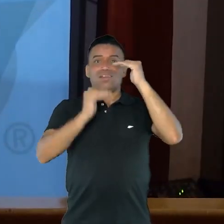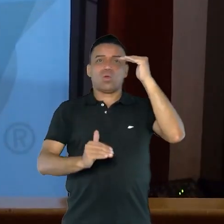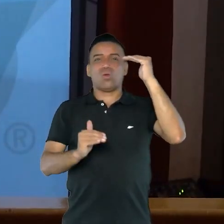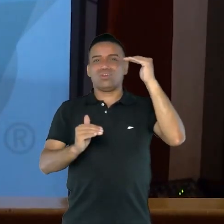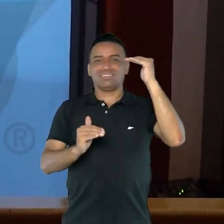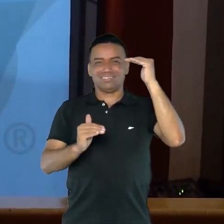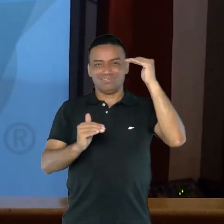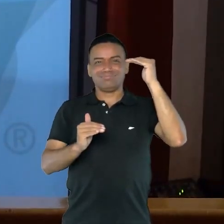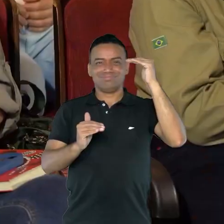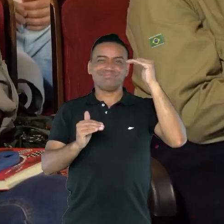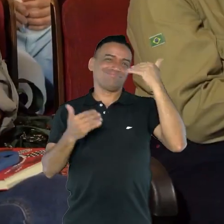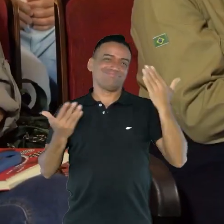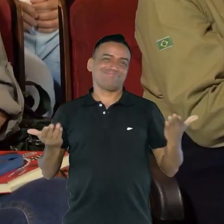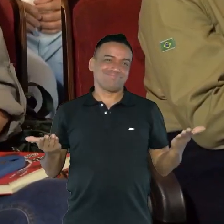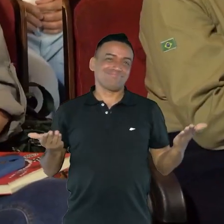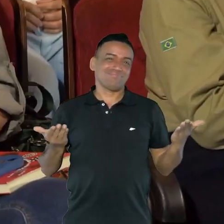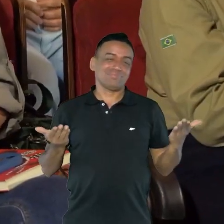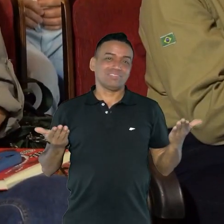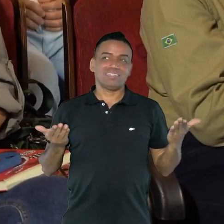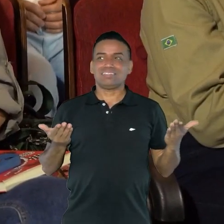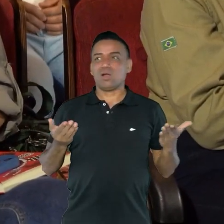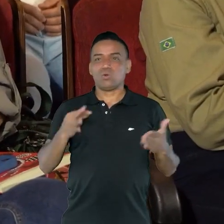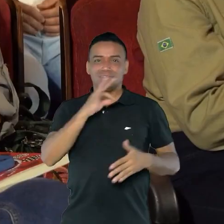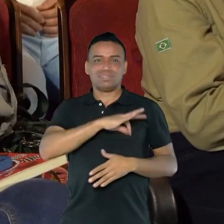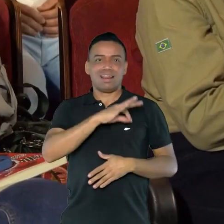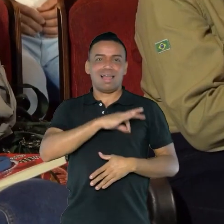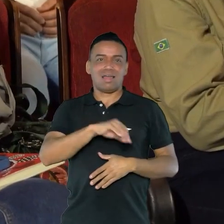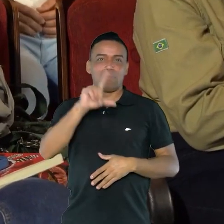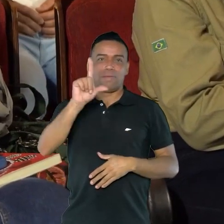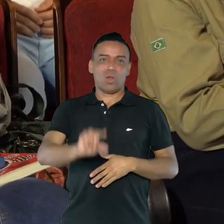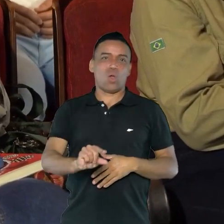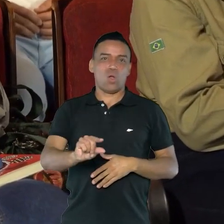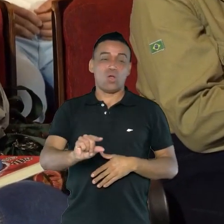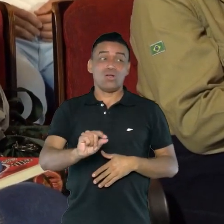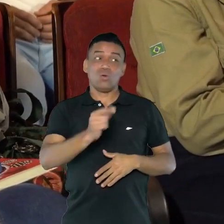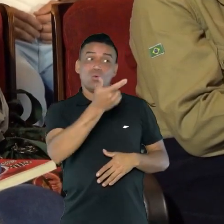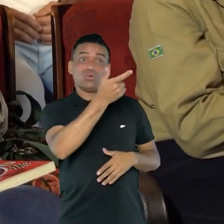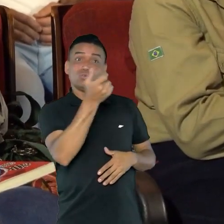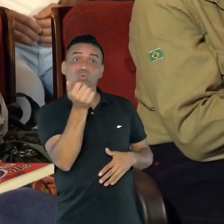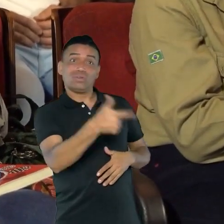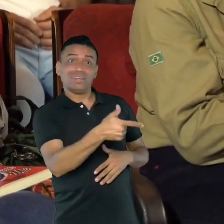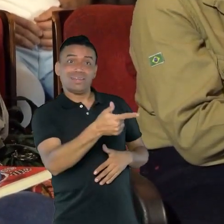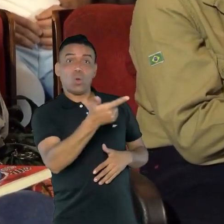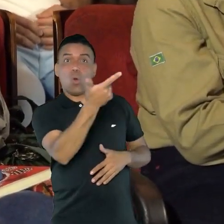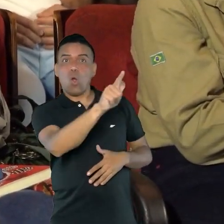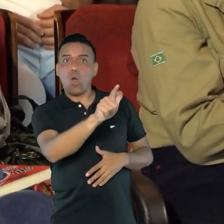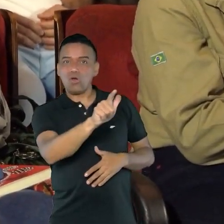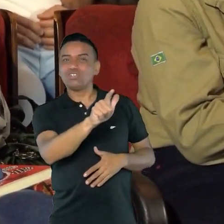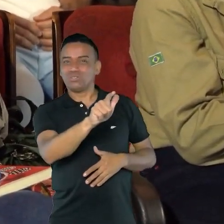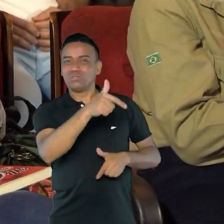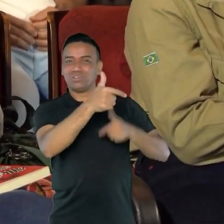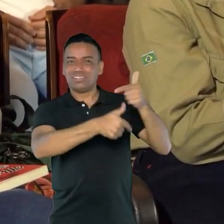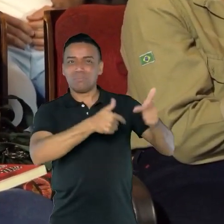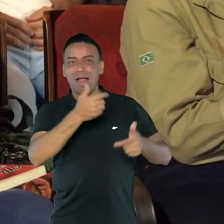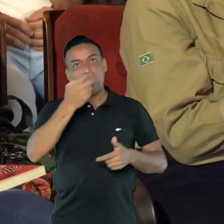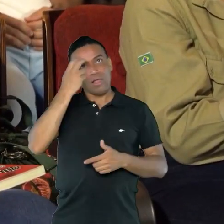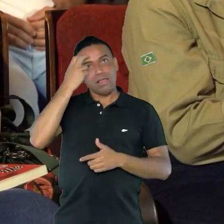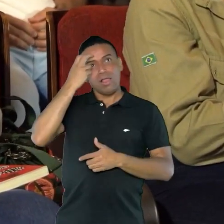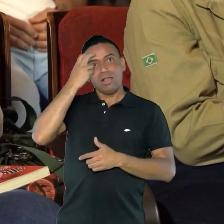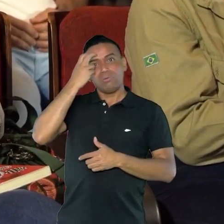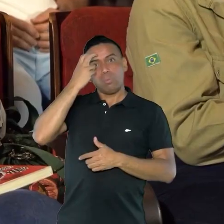portanto, deveria ser... O público acompanha do atentamente. que aquele trabalho que seria o intelectual,